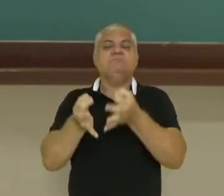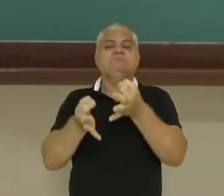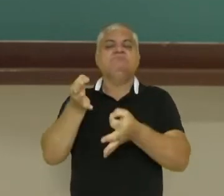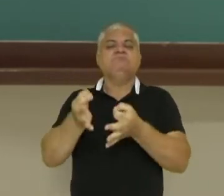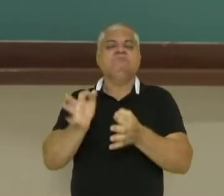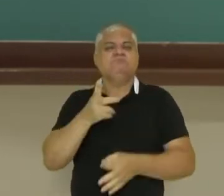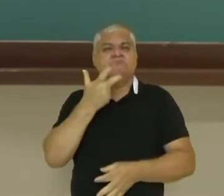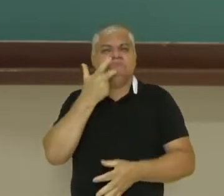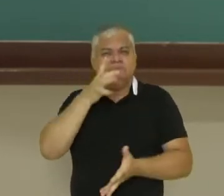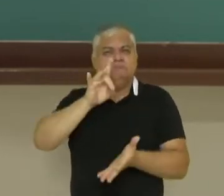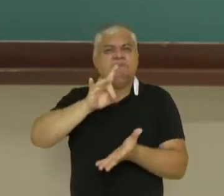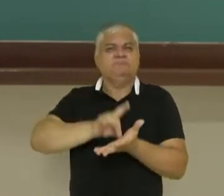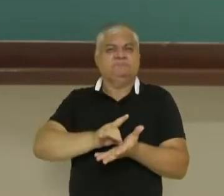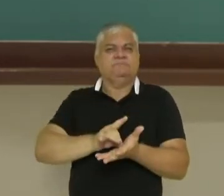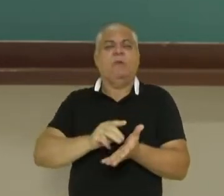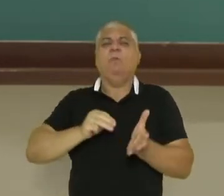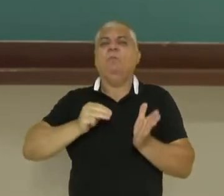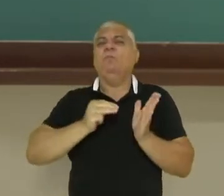era o motivo, né?